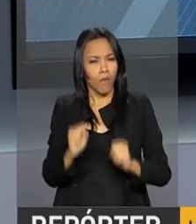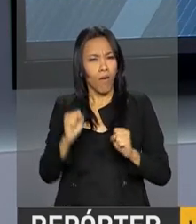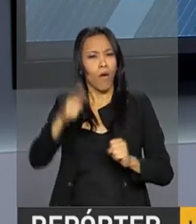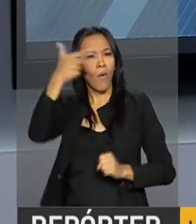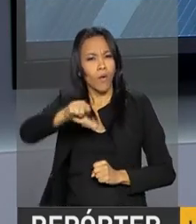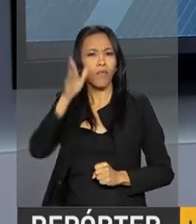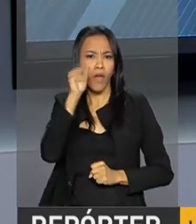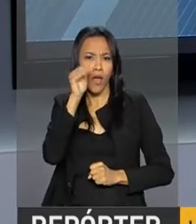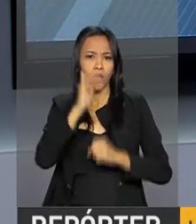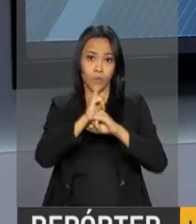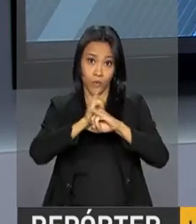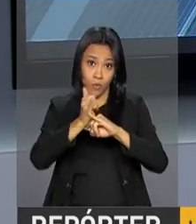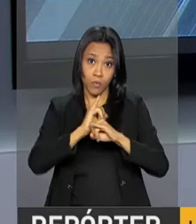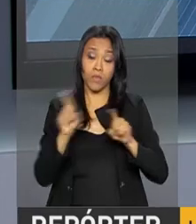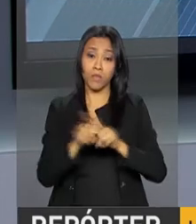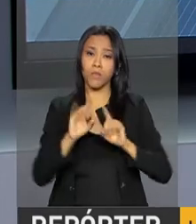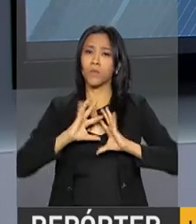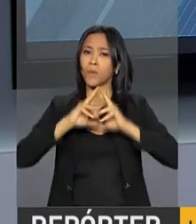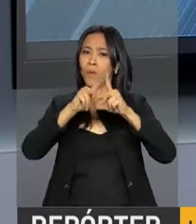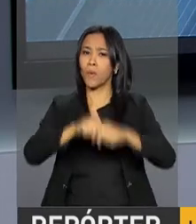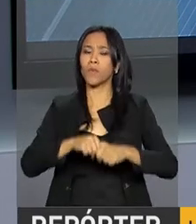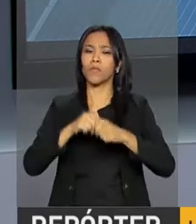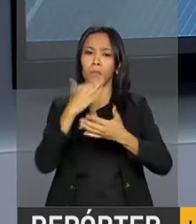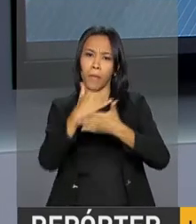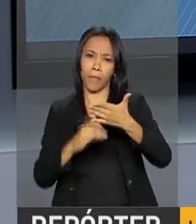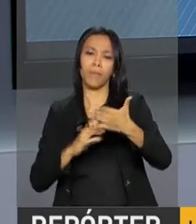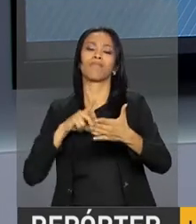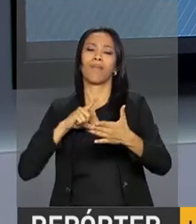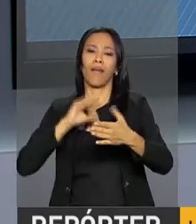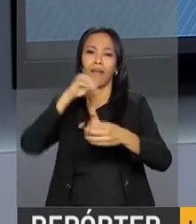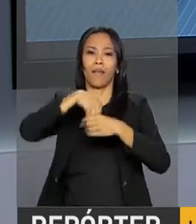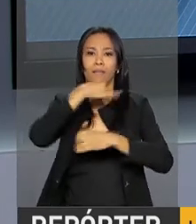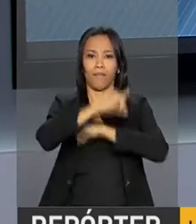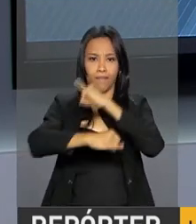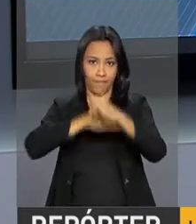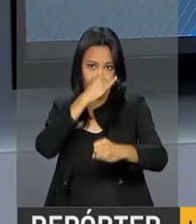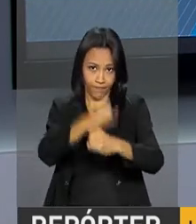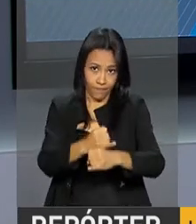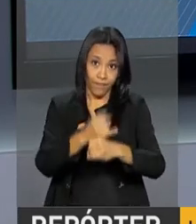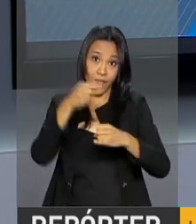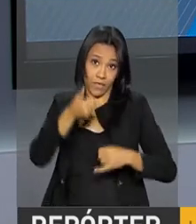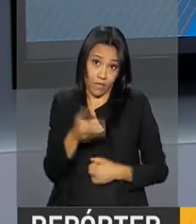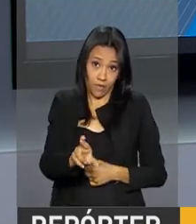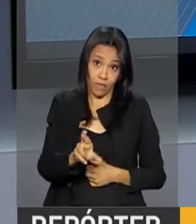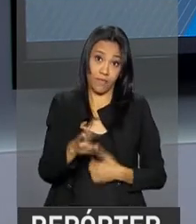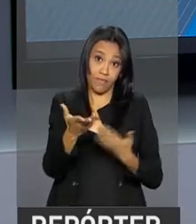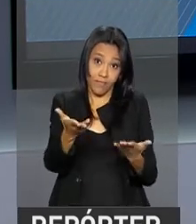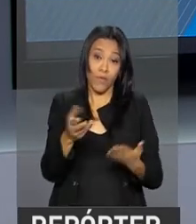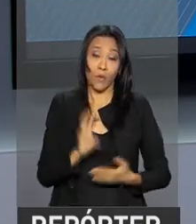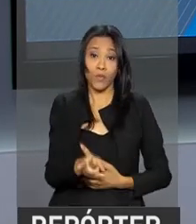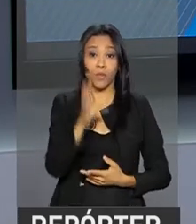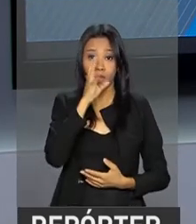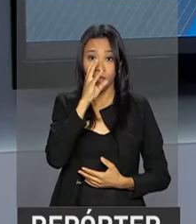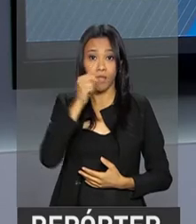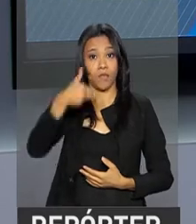as reportagens no YouTube e toda a nossa programação também está na página da NBR na internet.